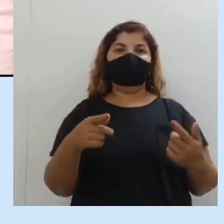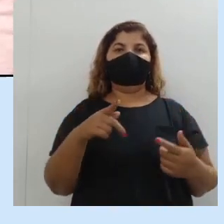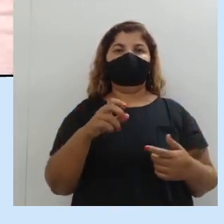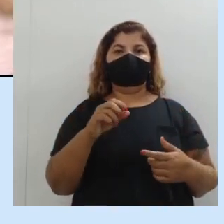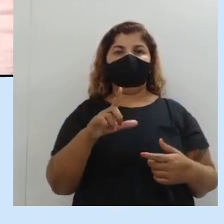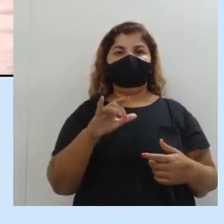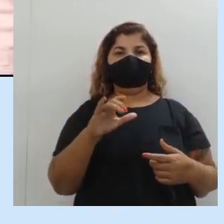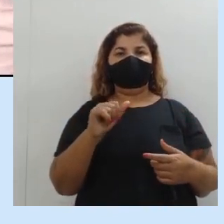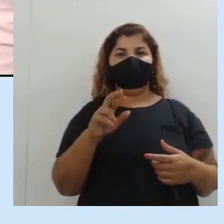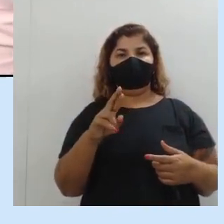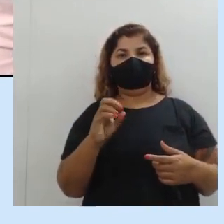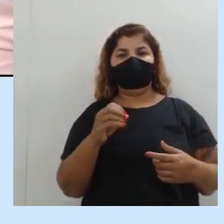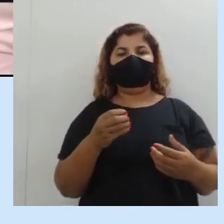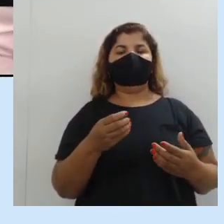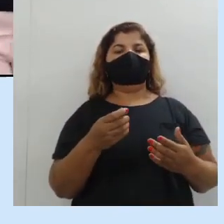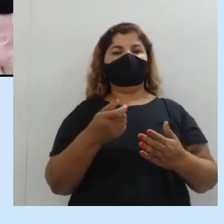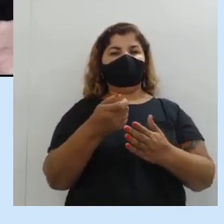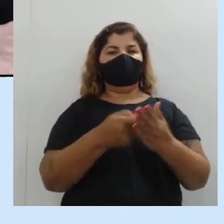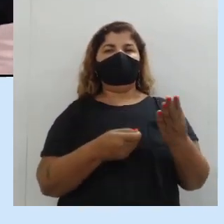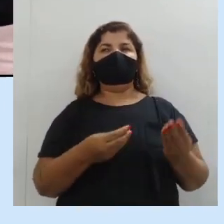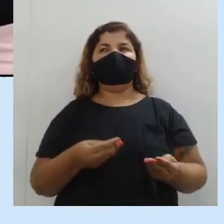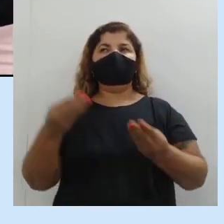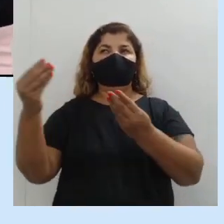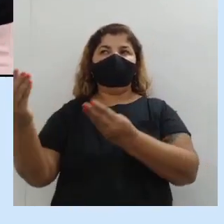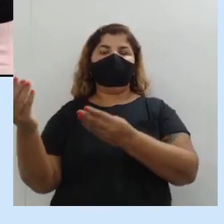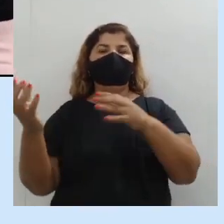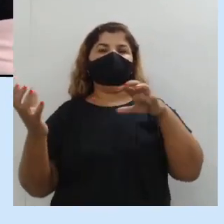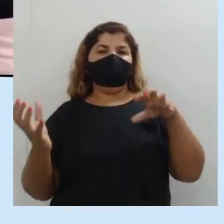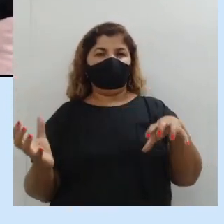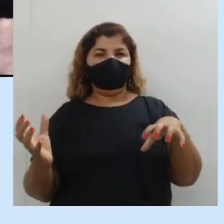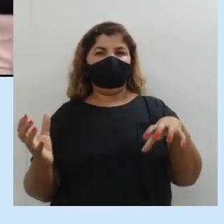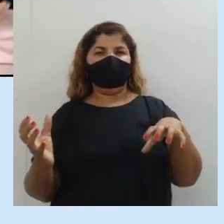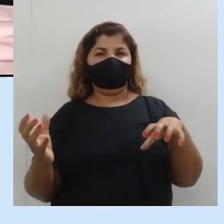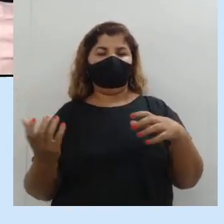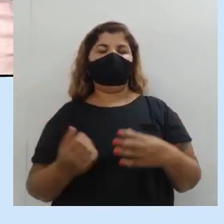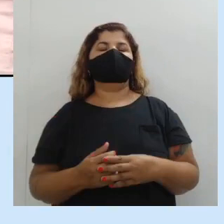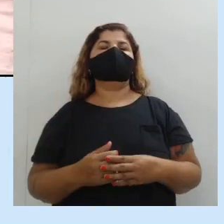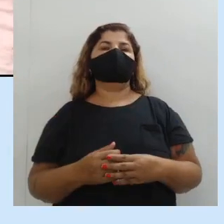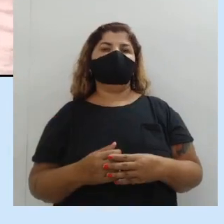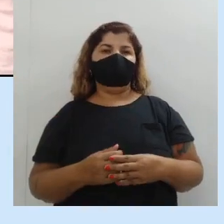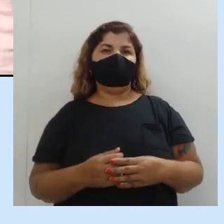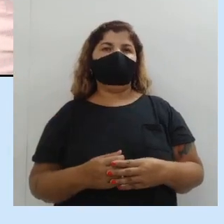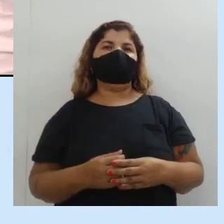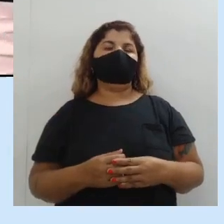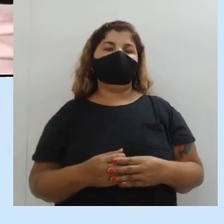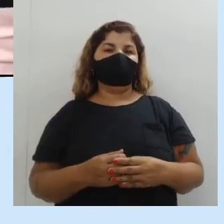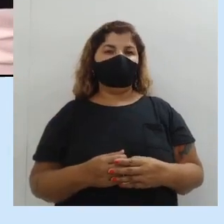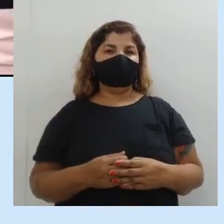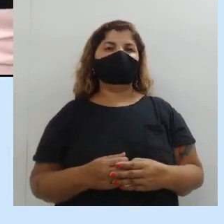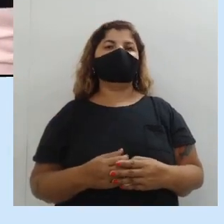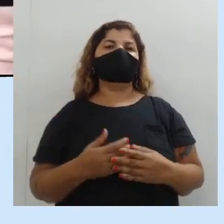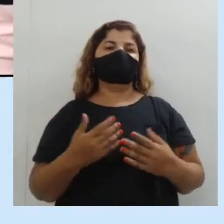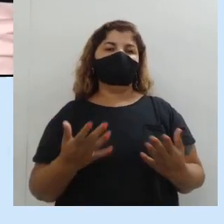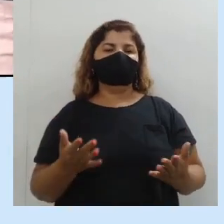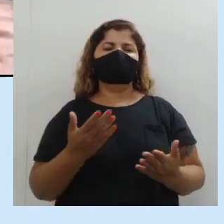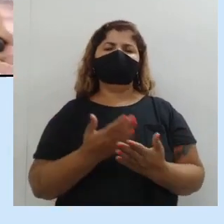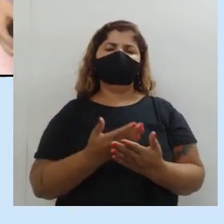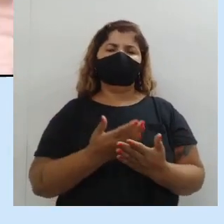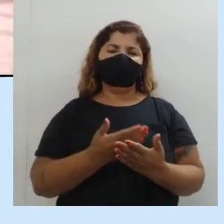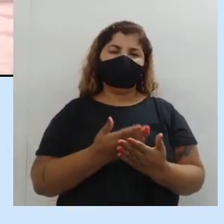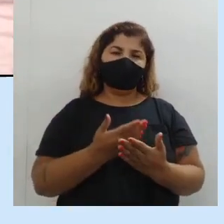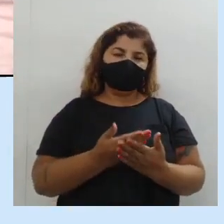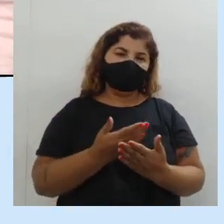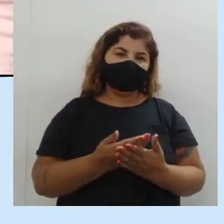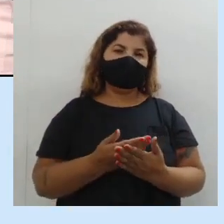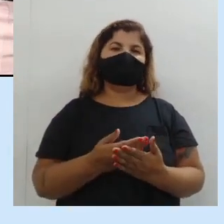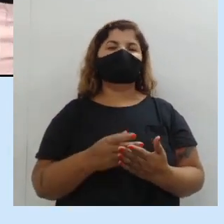um requerimento ao Congresso Nacional, viu? Houve isso na obra, né? Então, ele estudava, e